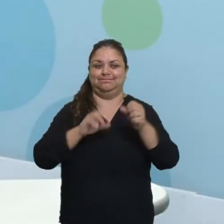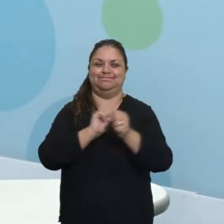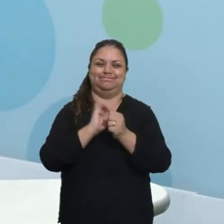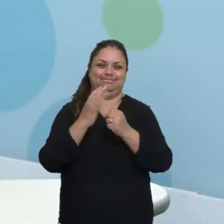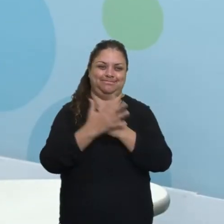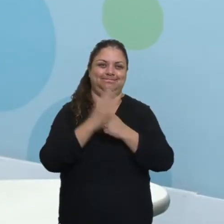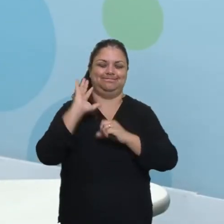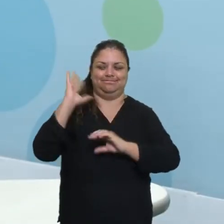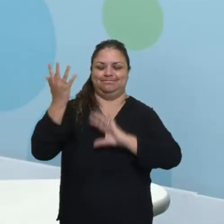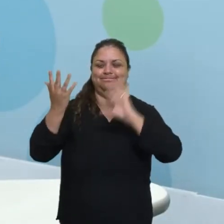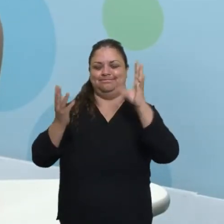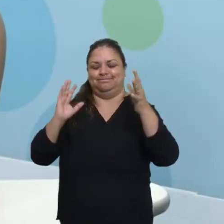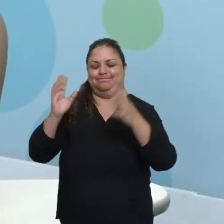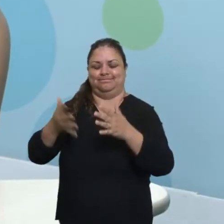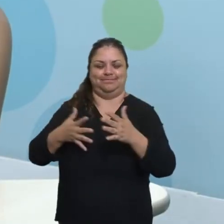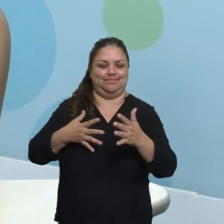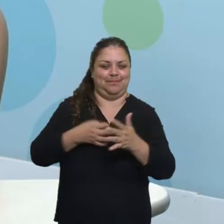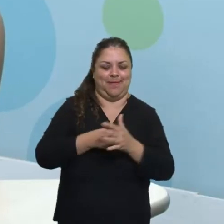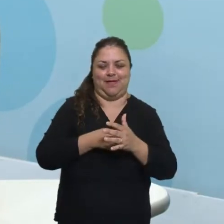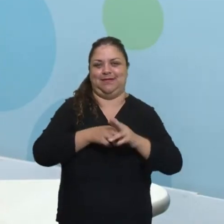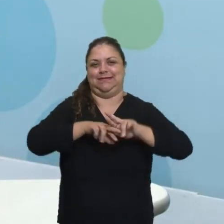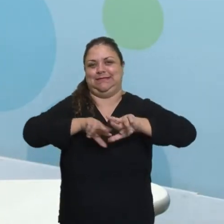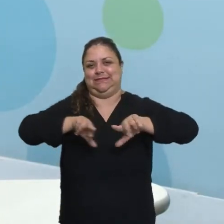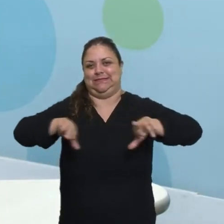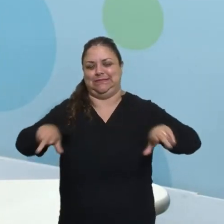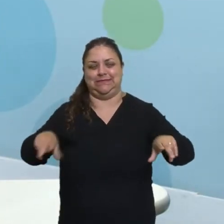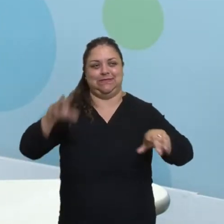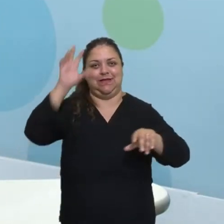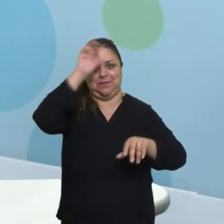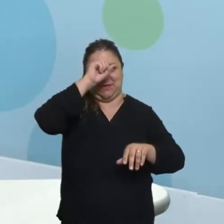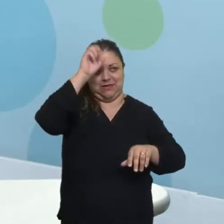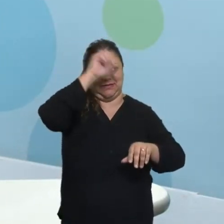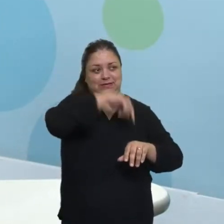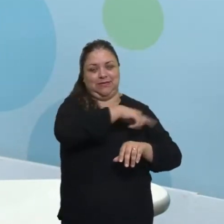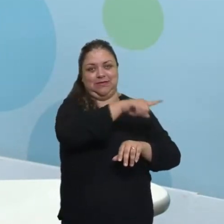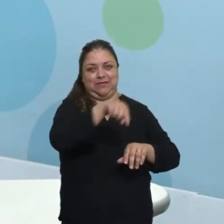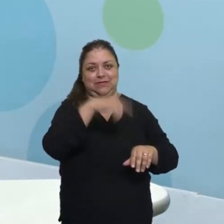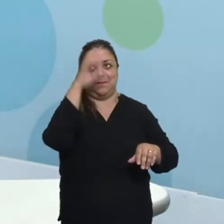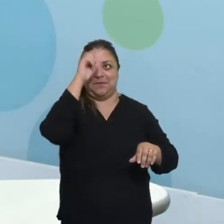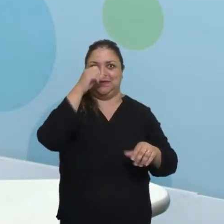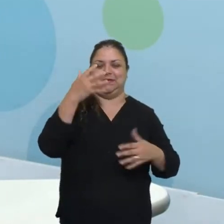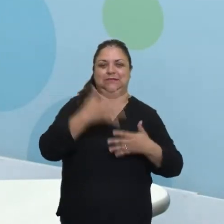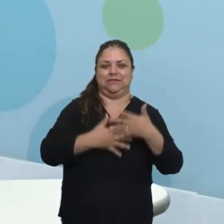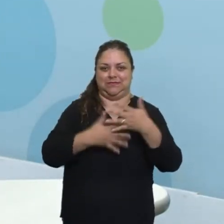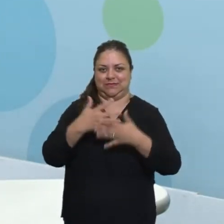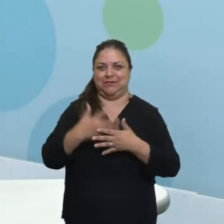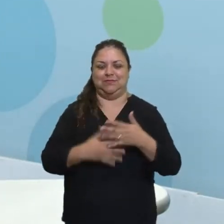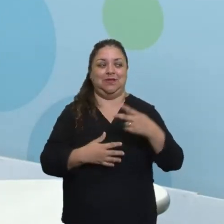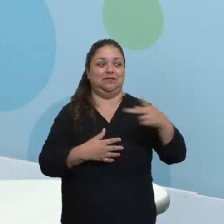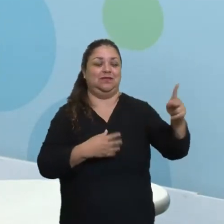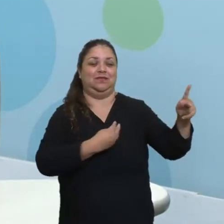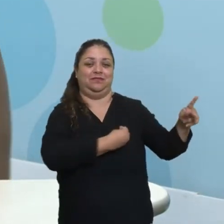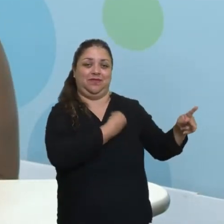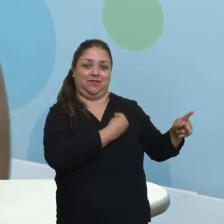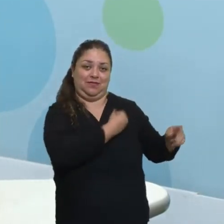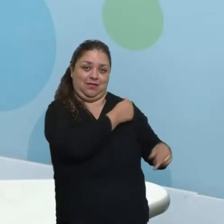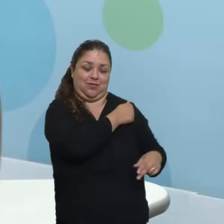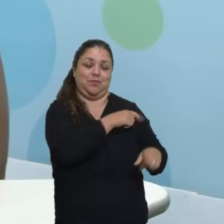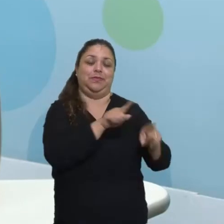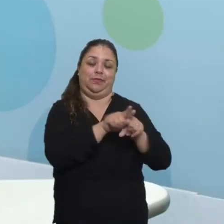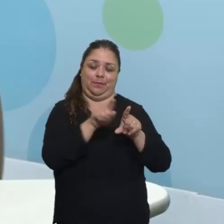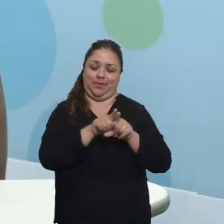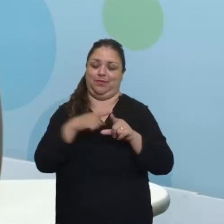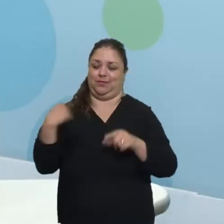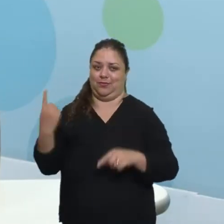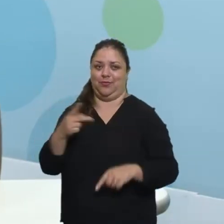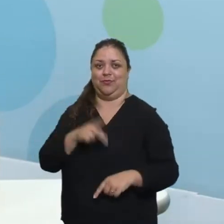né Quais foram os impactos da pandemia e na aprendizagem é na vida do aluno na nossa vida agora